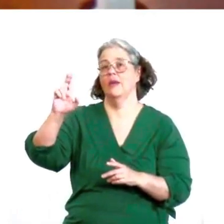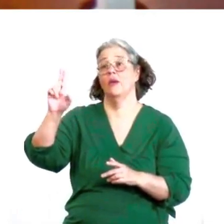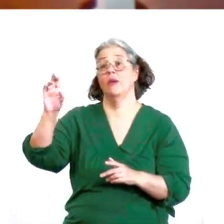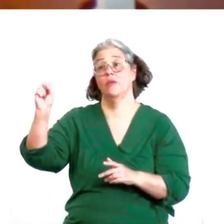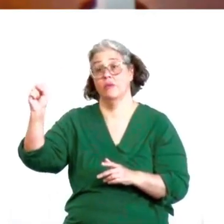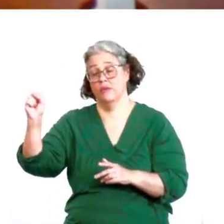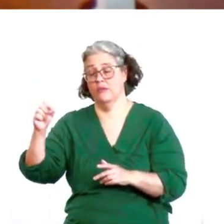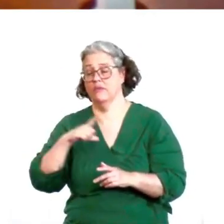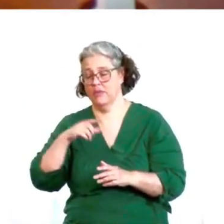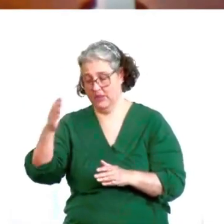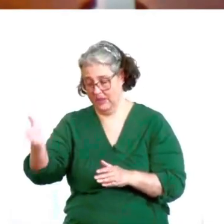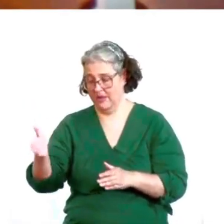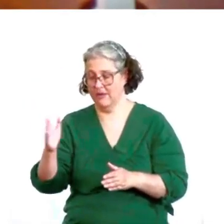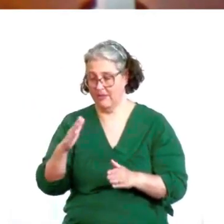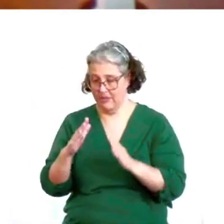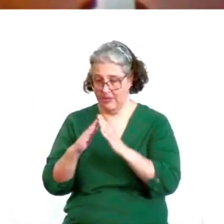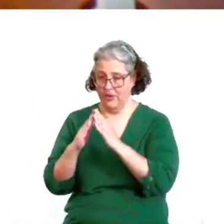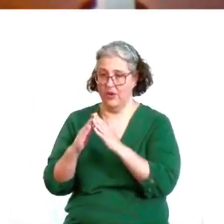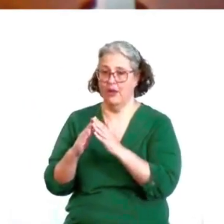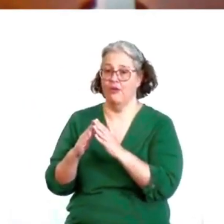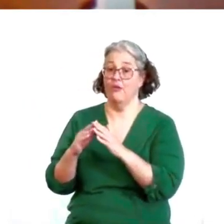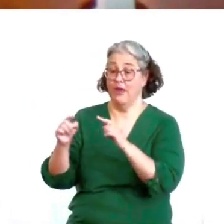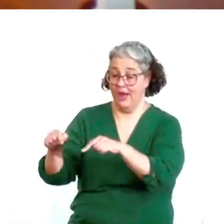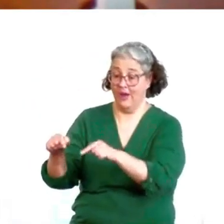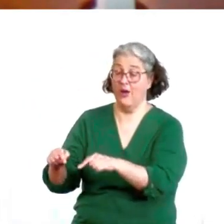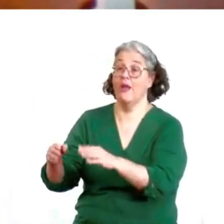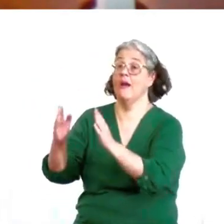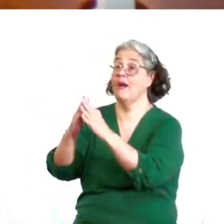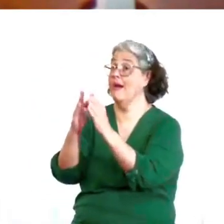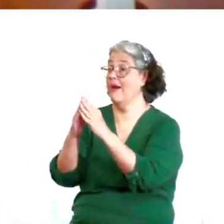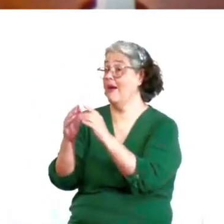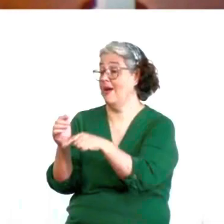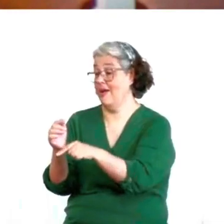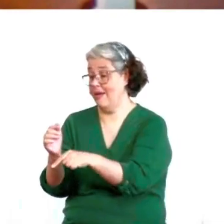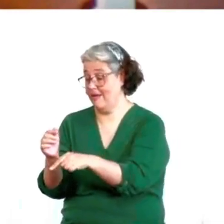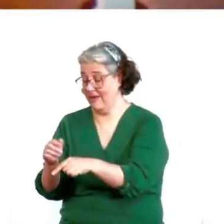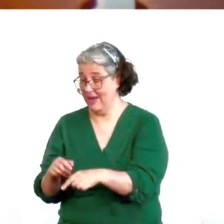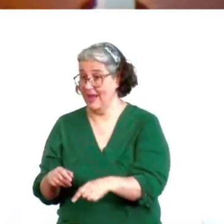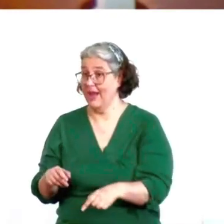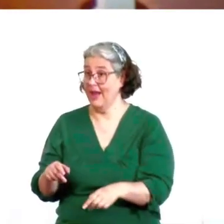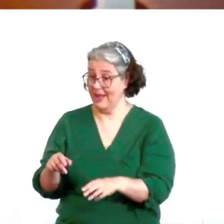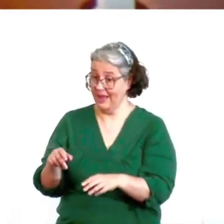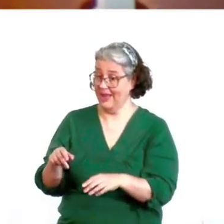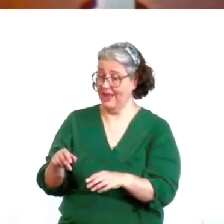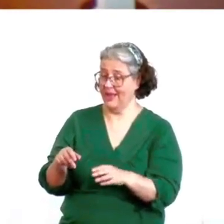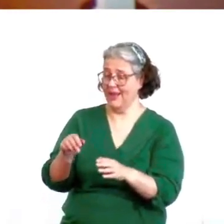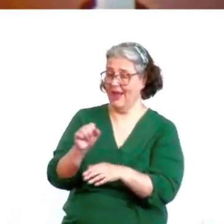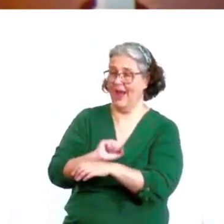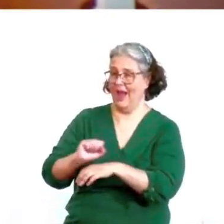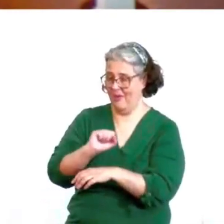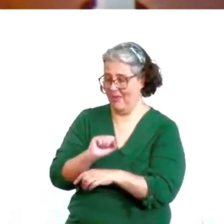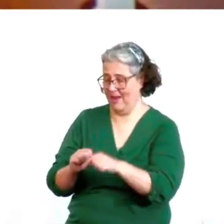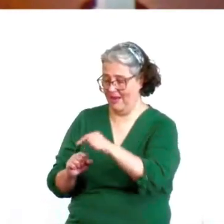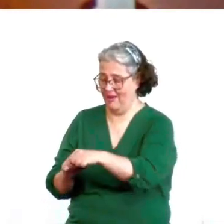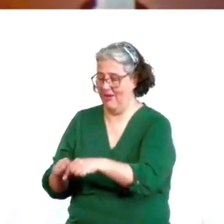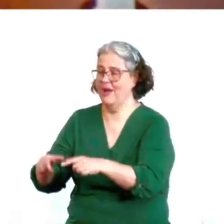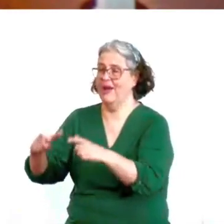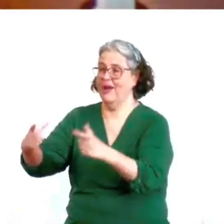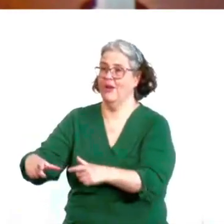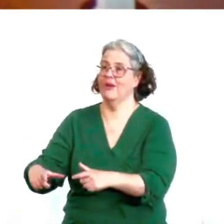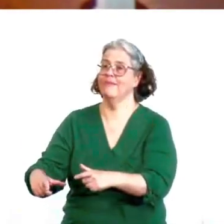dizer que agora essa terra da qual ele está pisando com as plantas dos pés é a terra que ele